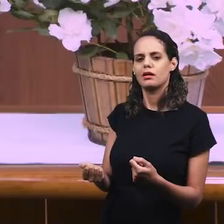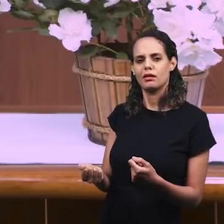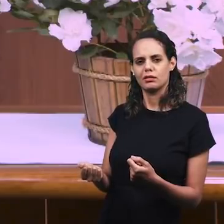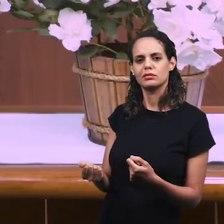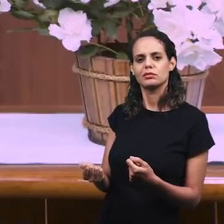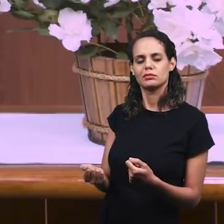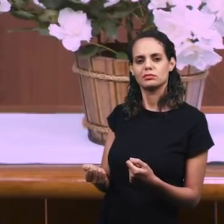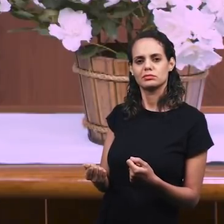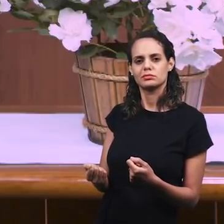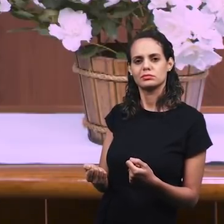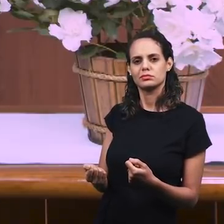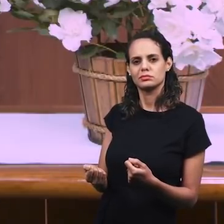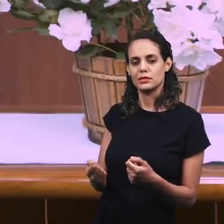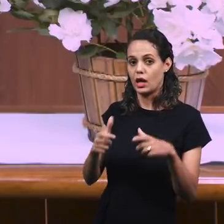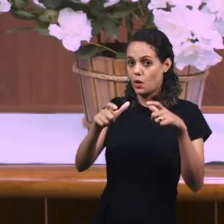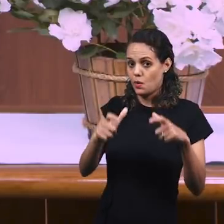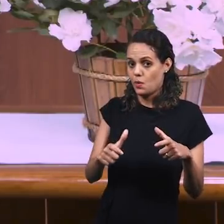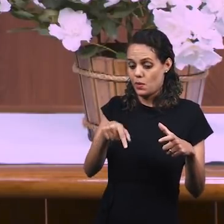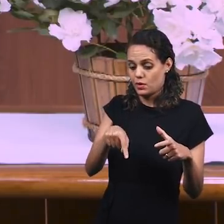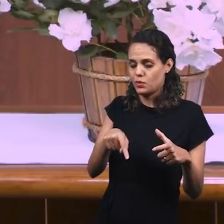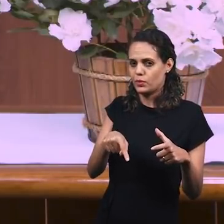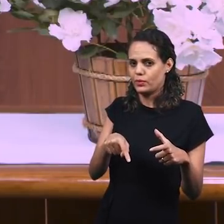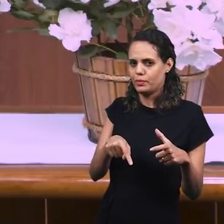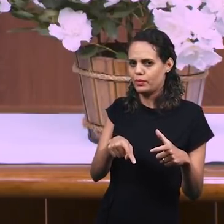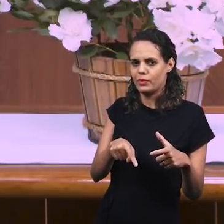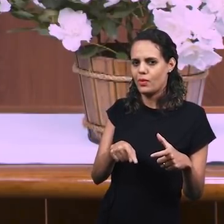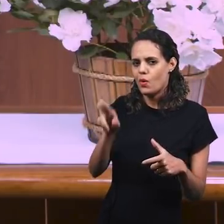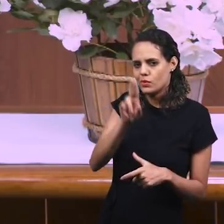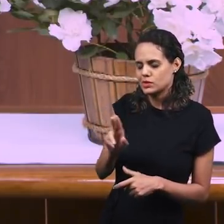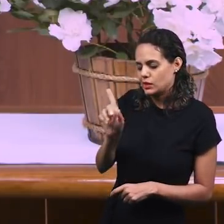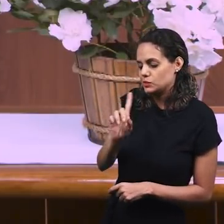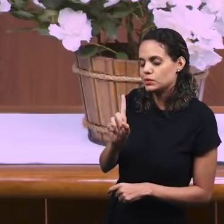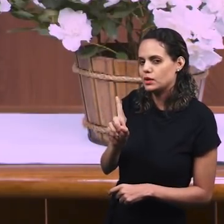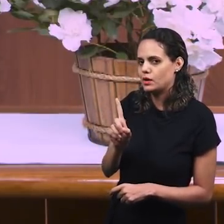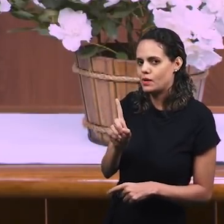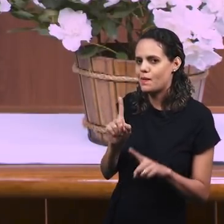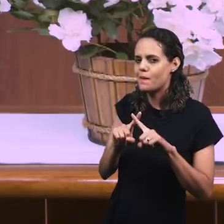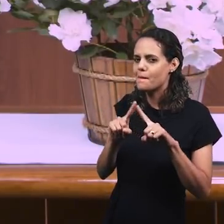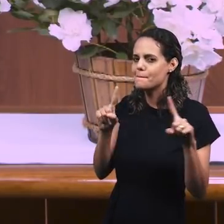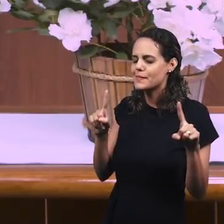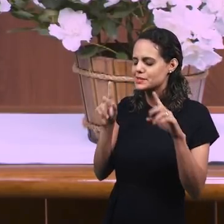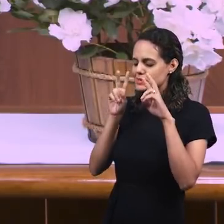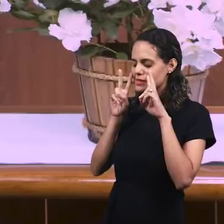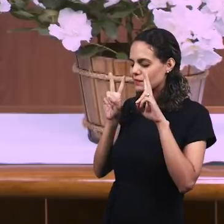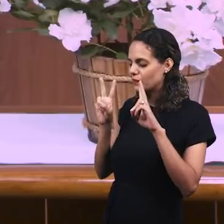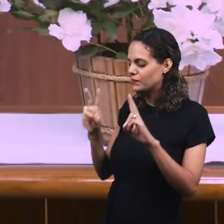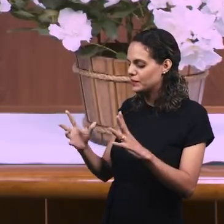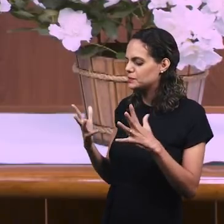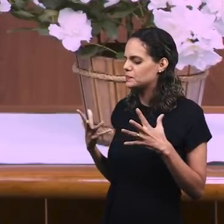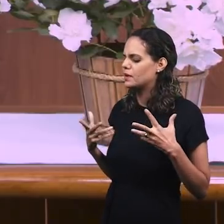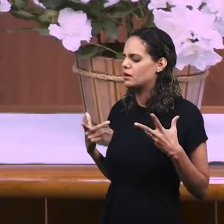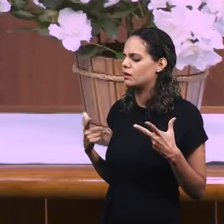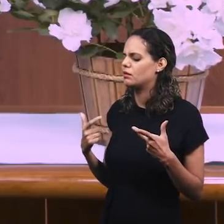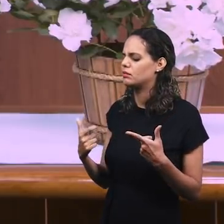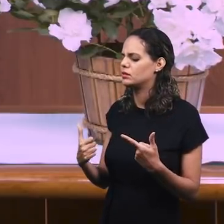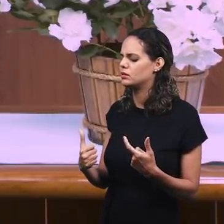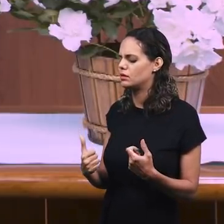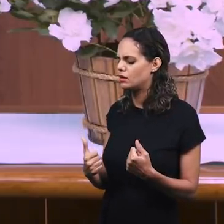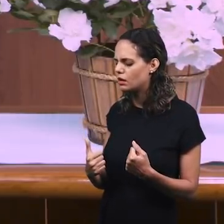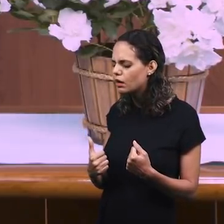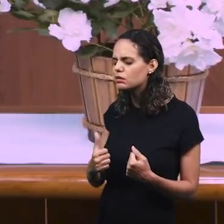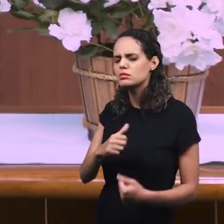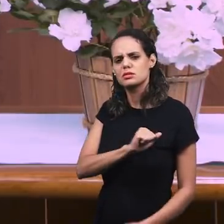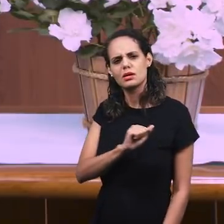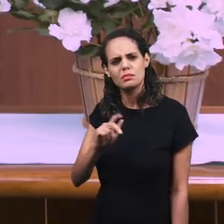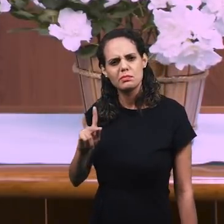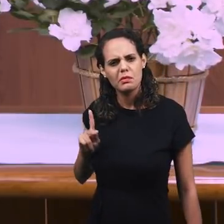Esse grupo é daqueles que não estão sendo usados. Eles não estavam sendo usados. Mas eles estavam maravilhados em